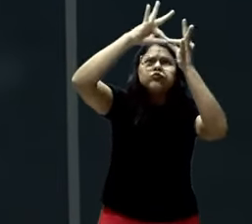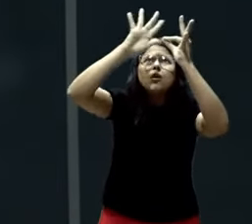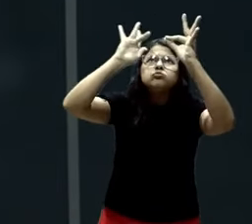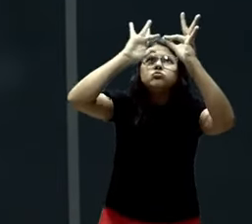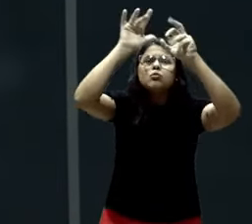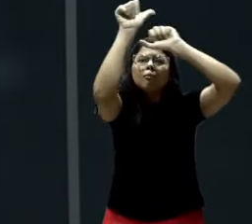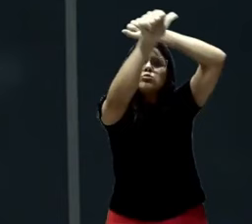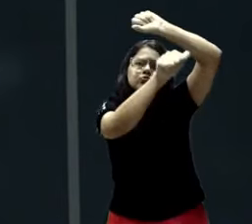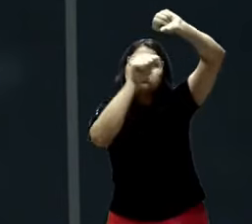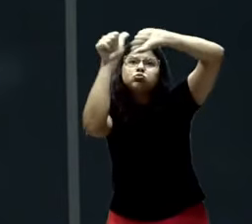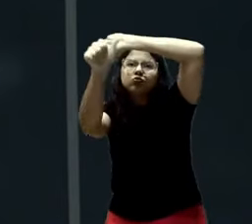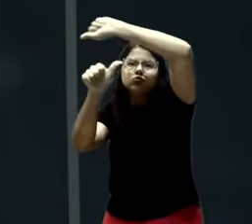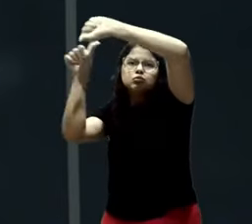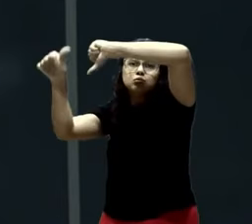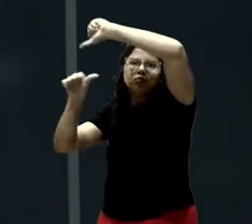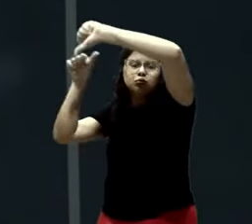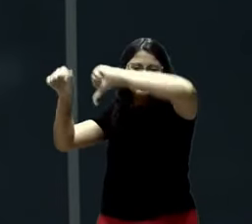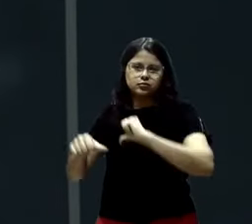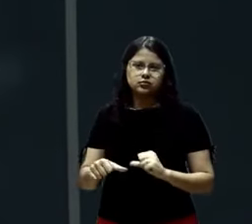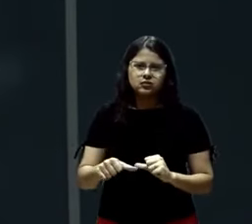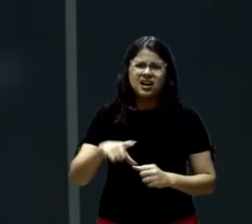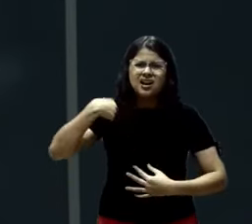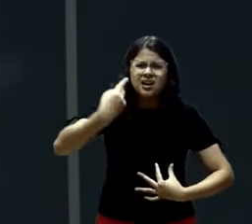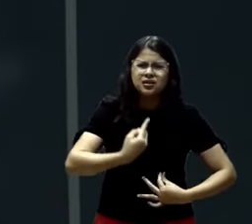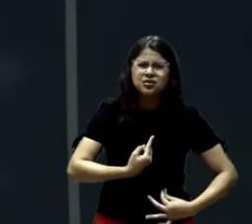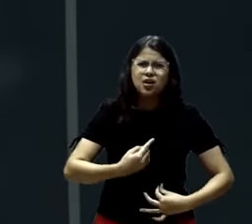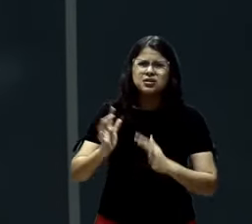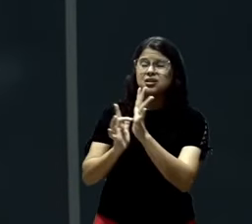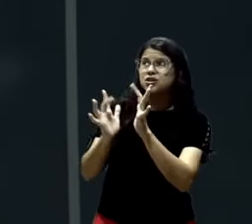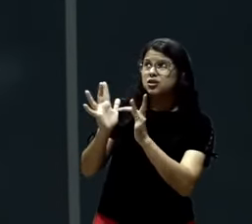Seguir a Jesus sem orar é impossível.